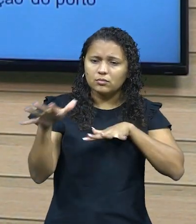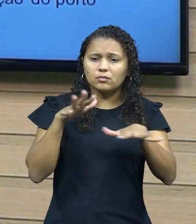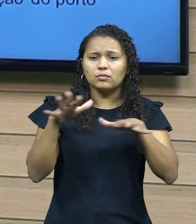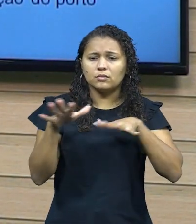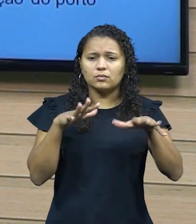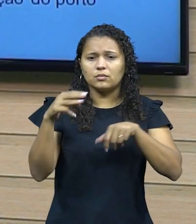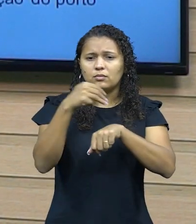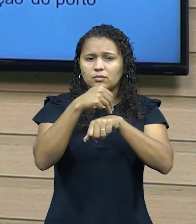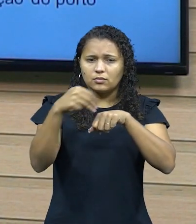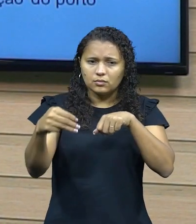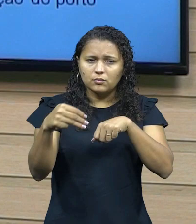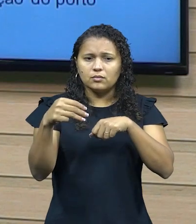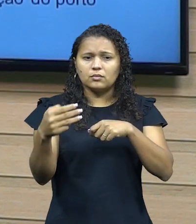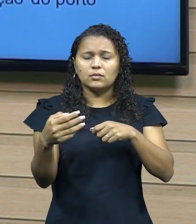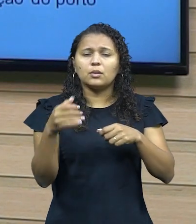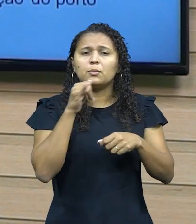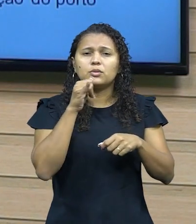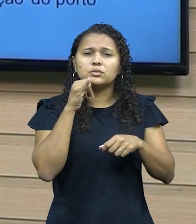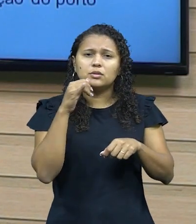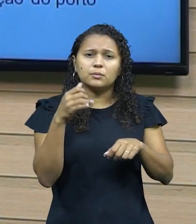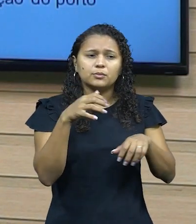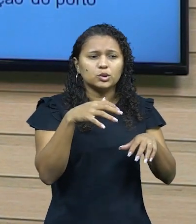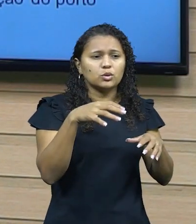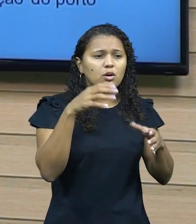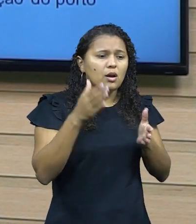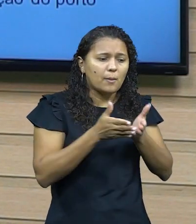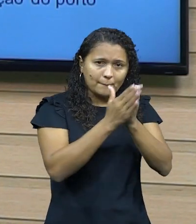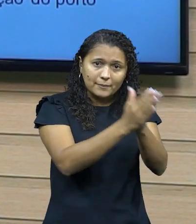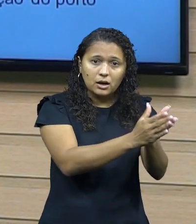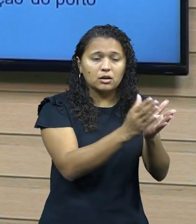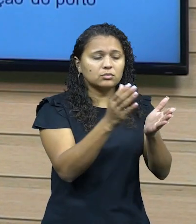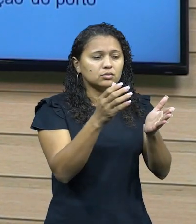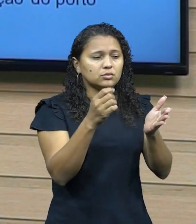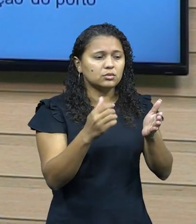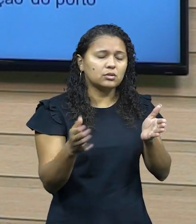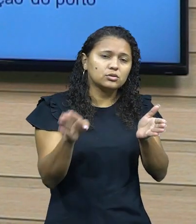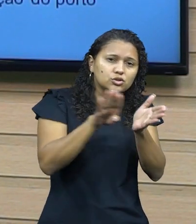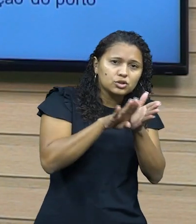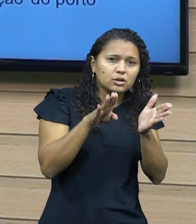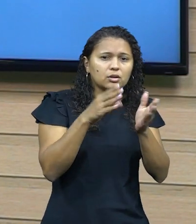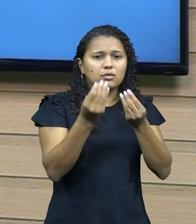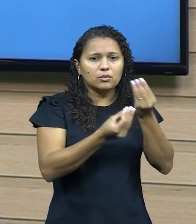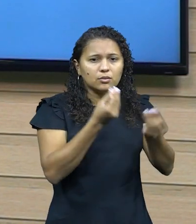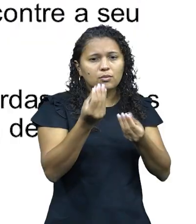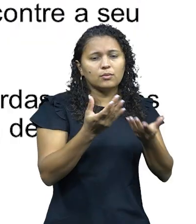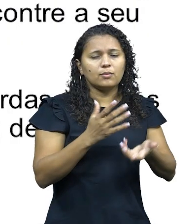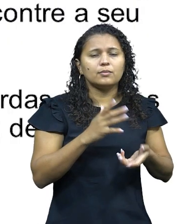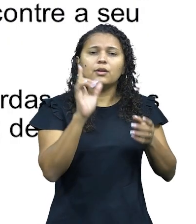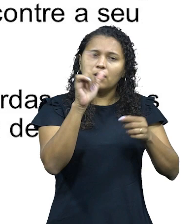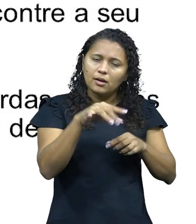movimentação de mercadorias, o embarque, o desembarque, tudo aquilo está dentro da área do porto organizado.